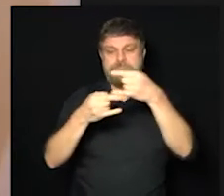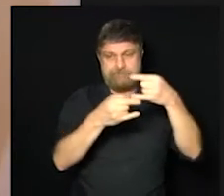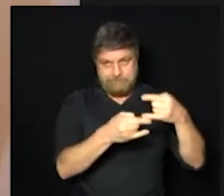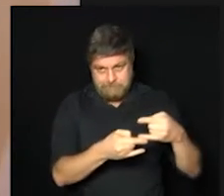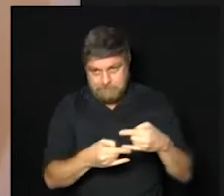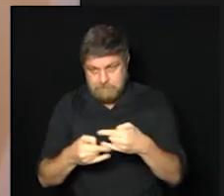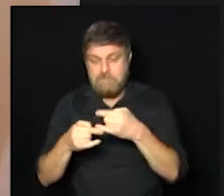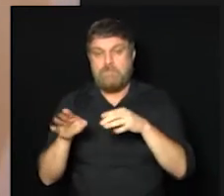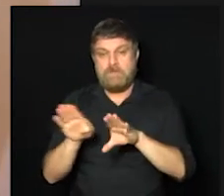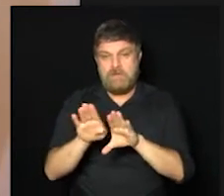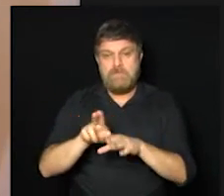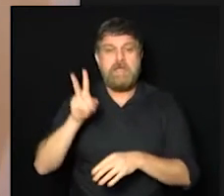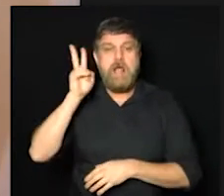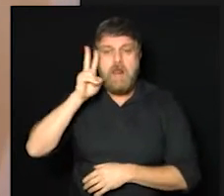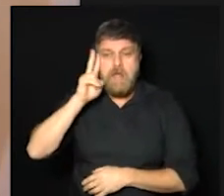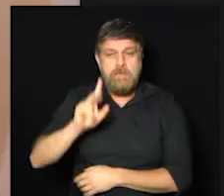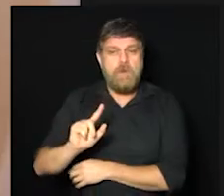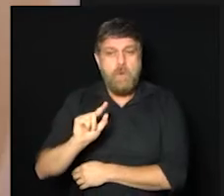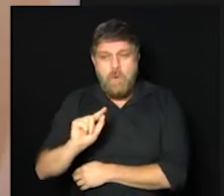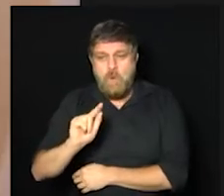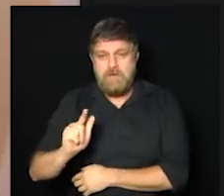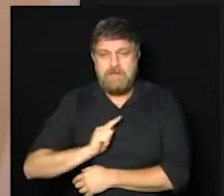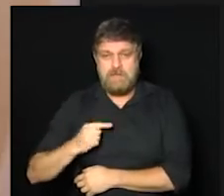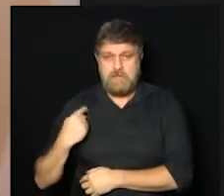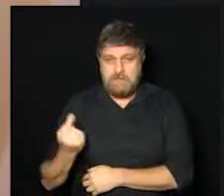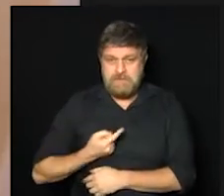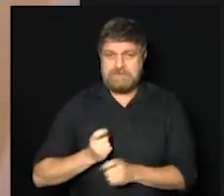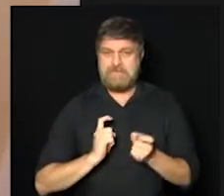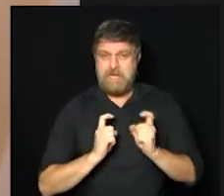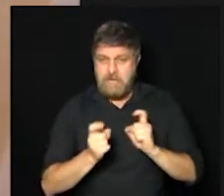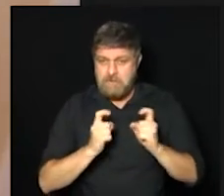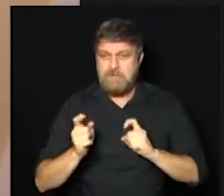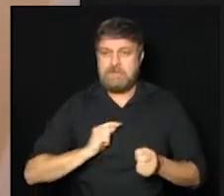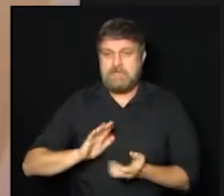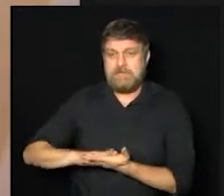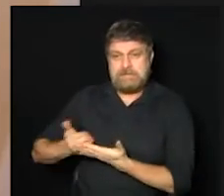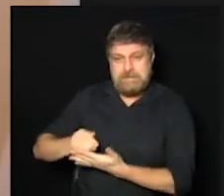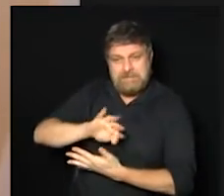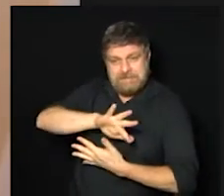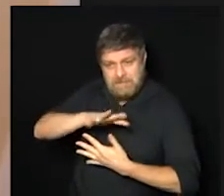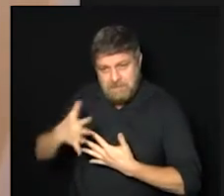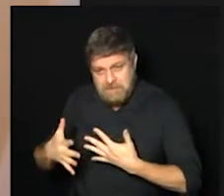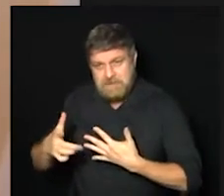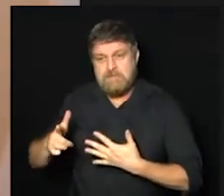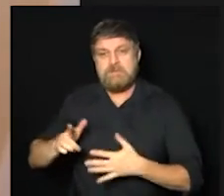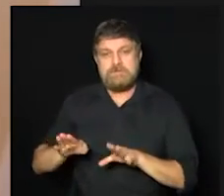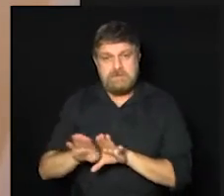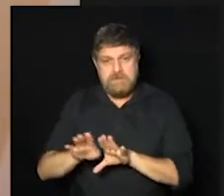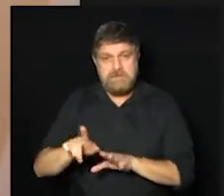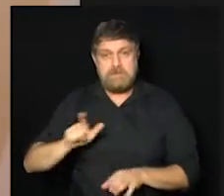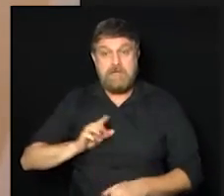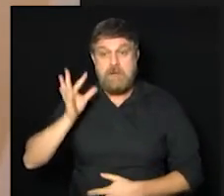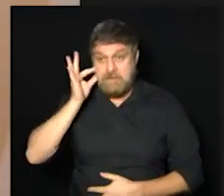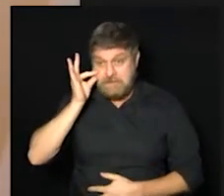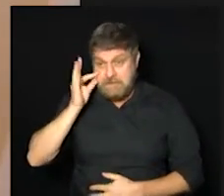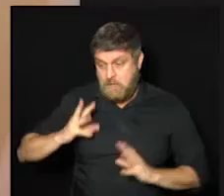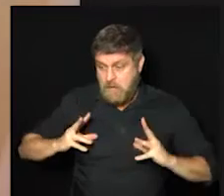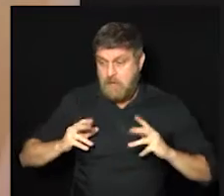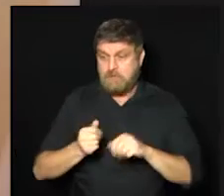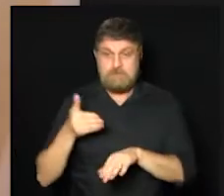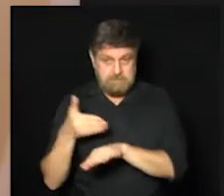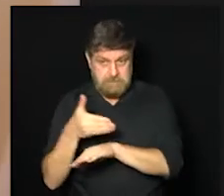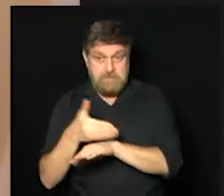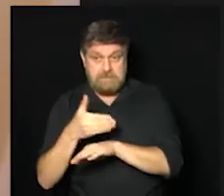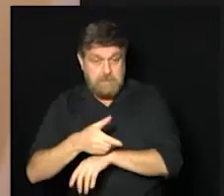deliberação remota, lembrando que a todas as nossas reuniões tem a interpretação em Libras também, ao vivo, então todos podem